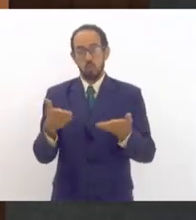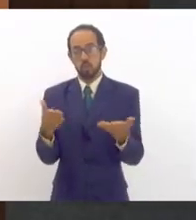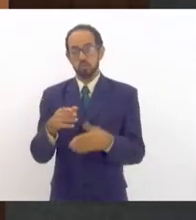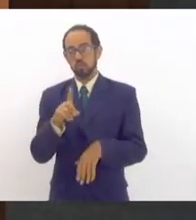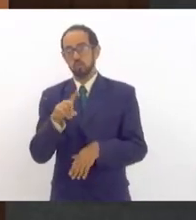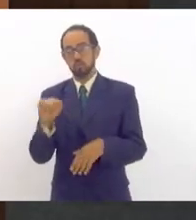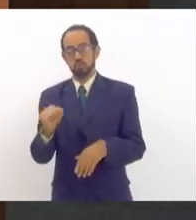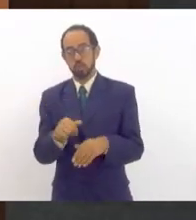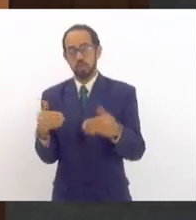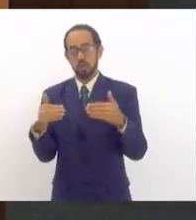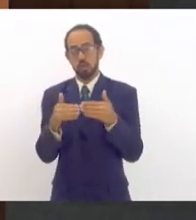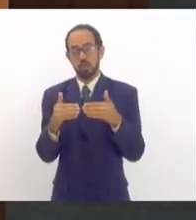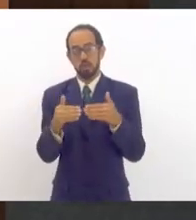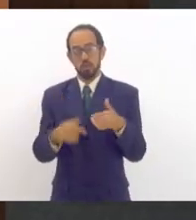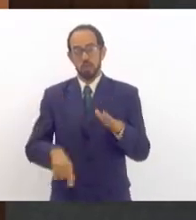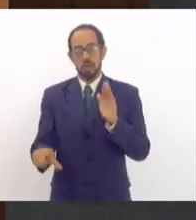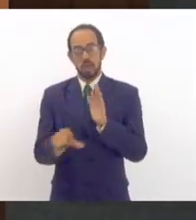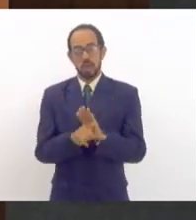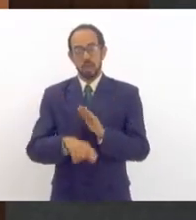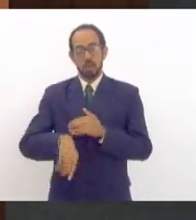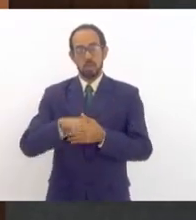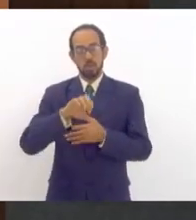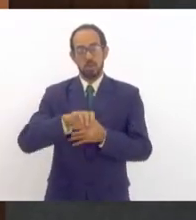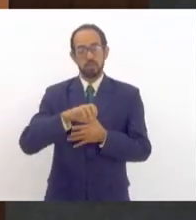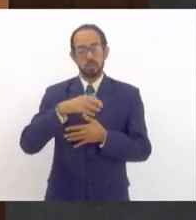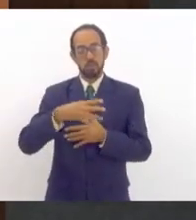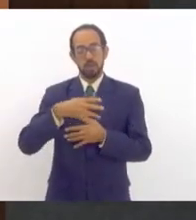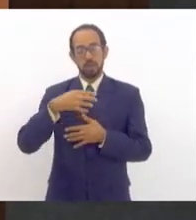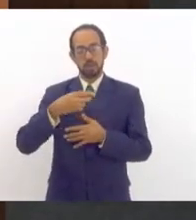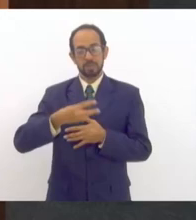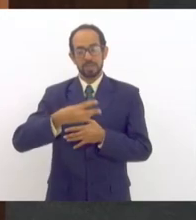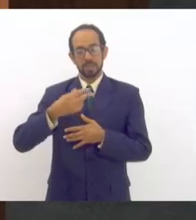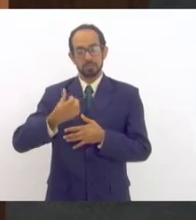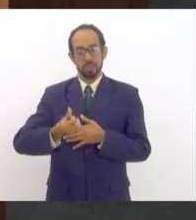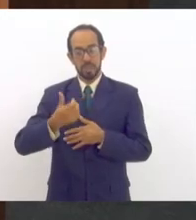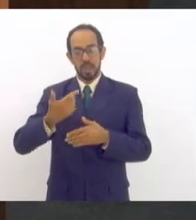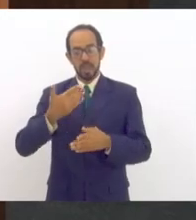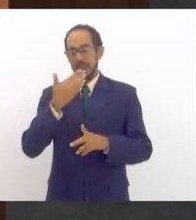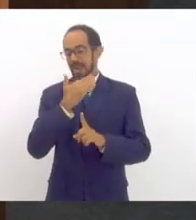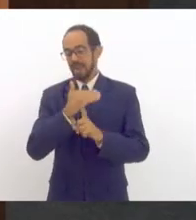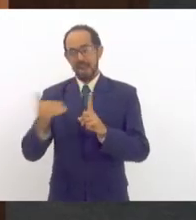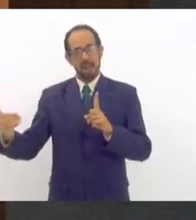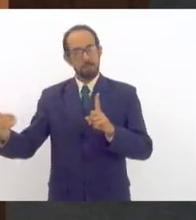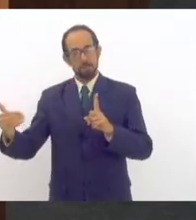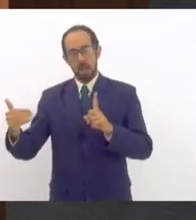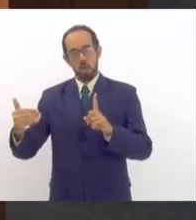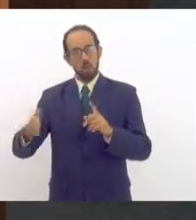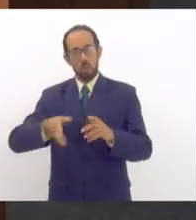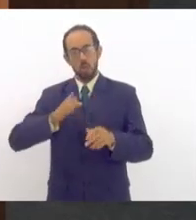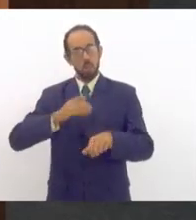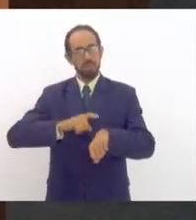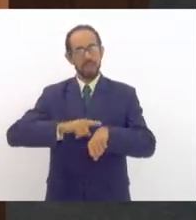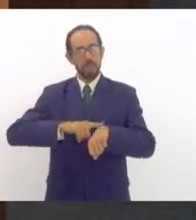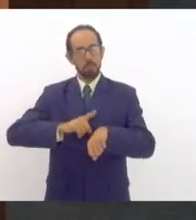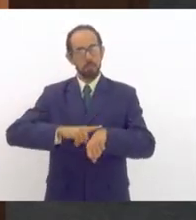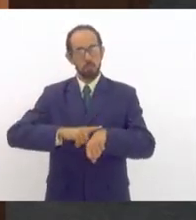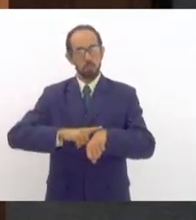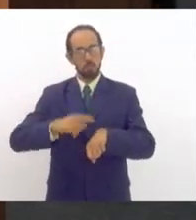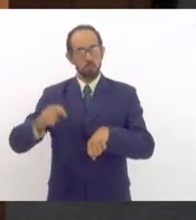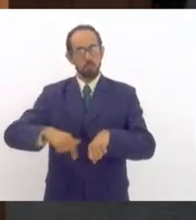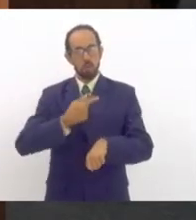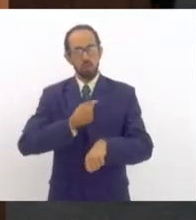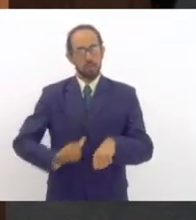de acordo com a lei 9436 2021 vence o prazo para o governador do Estado conceder